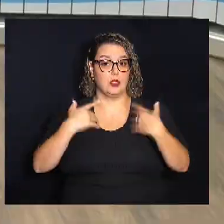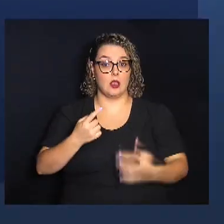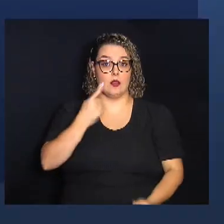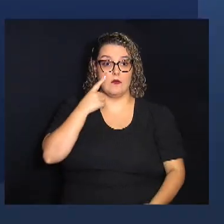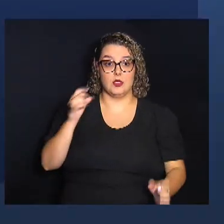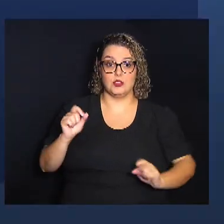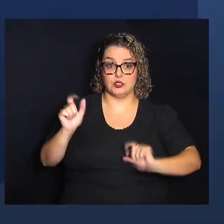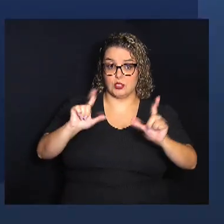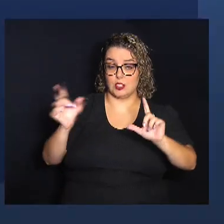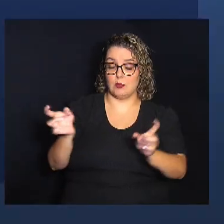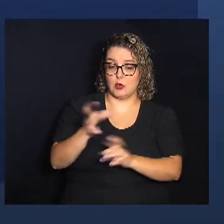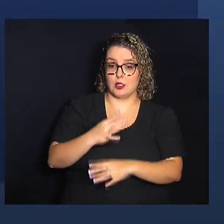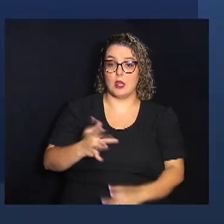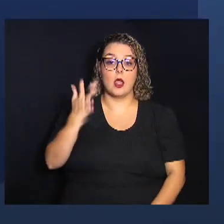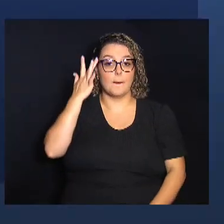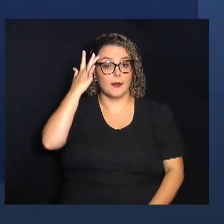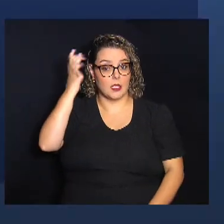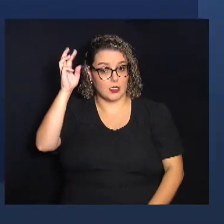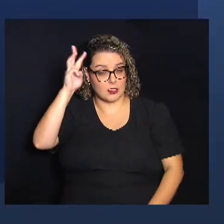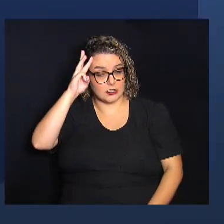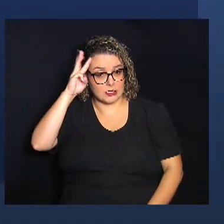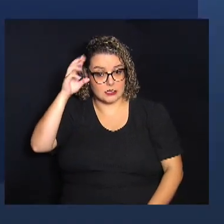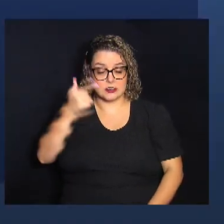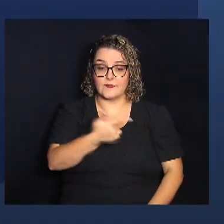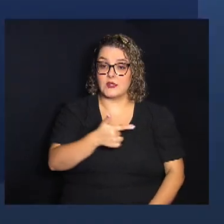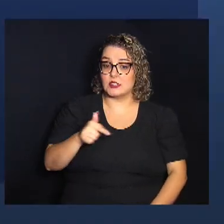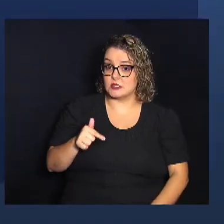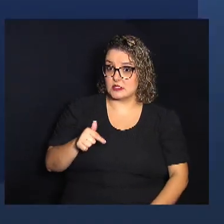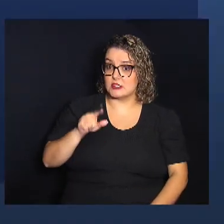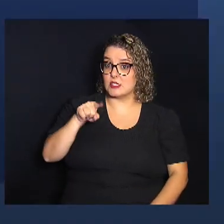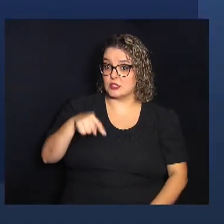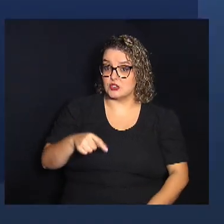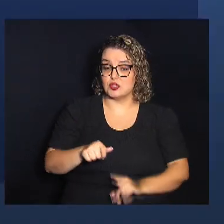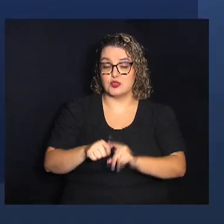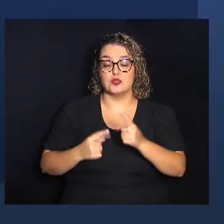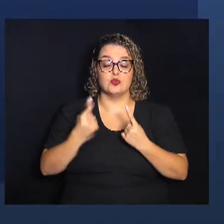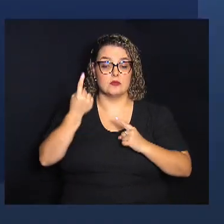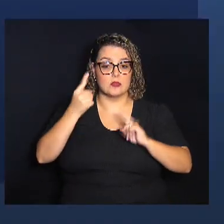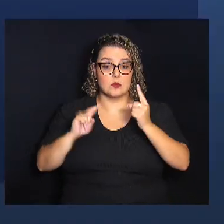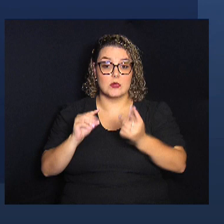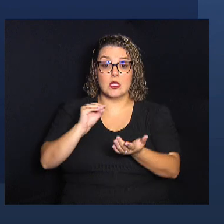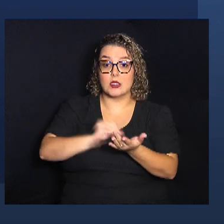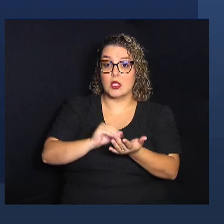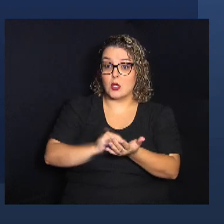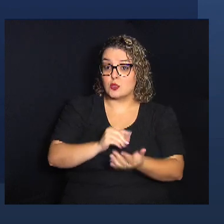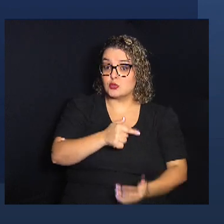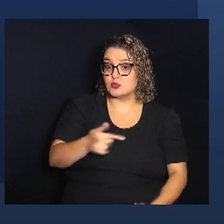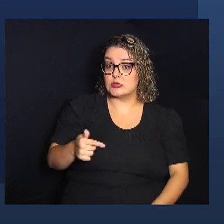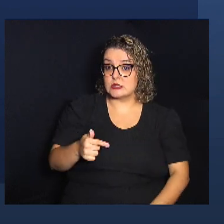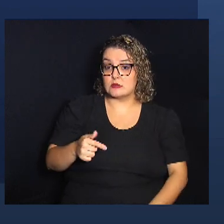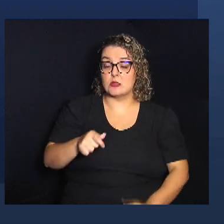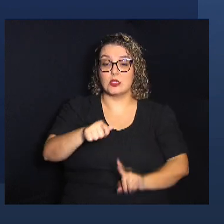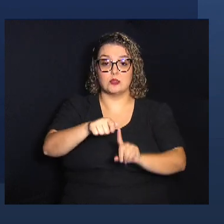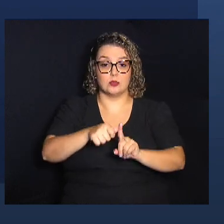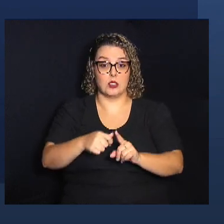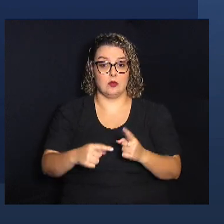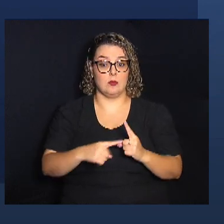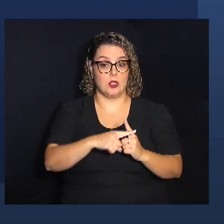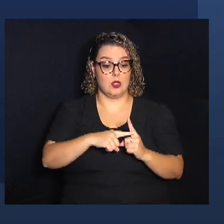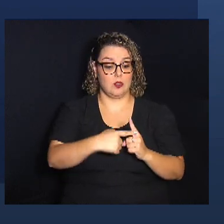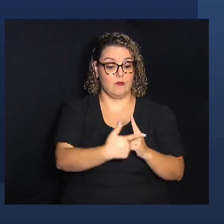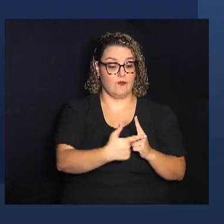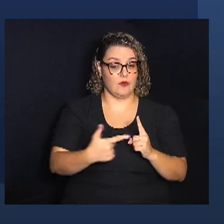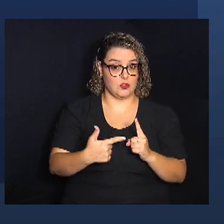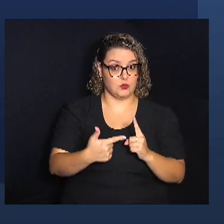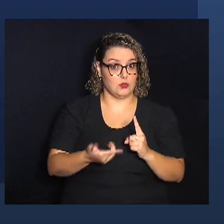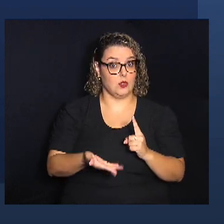tela. Amanhã, terça-feira, 27 de fevereiro, estamos na última semana do mês, mínima de 22, já